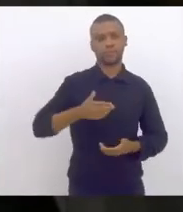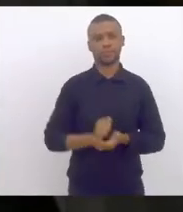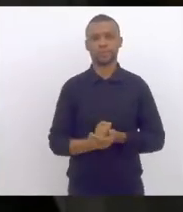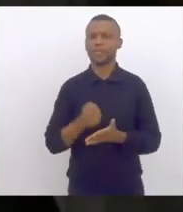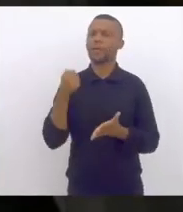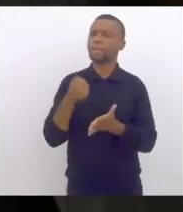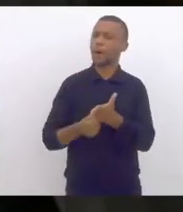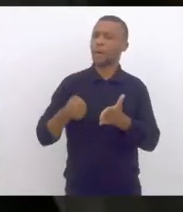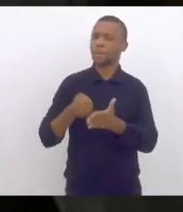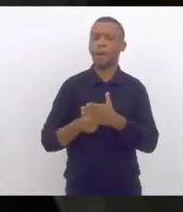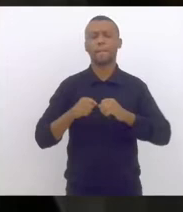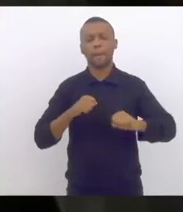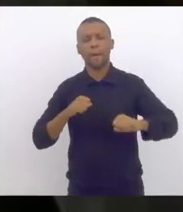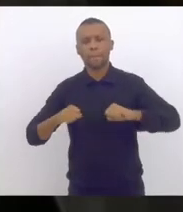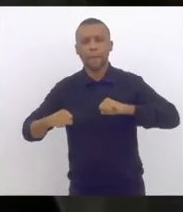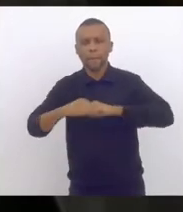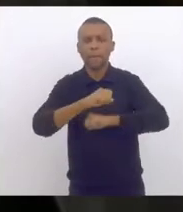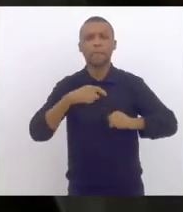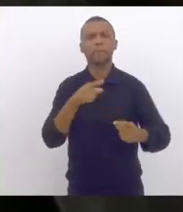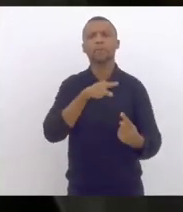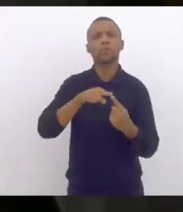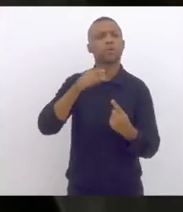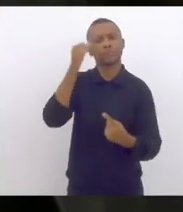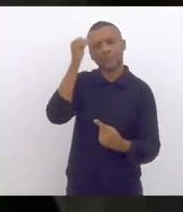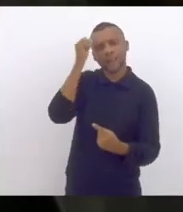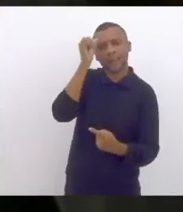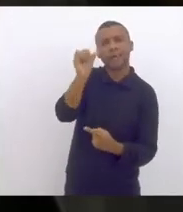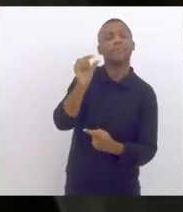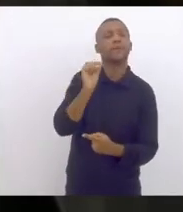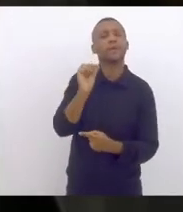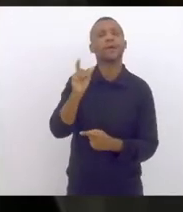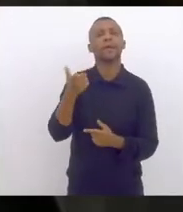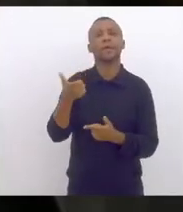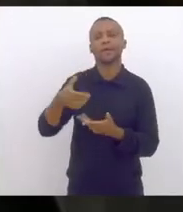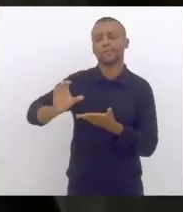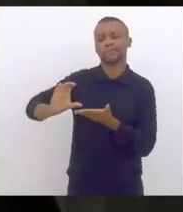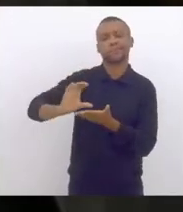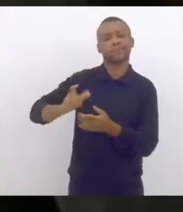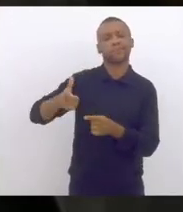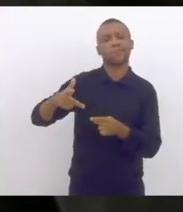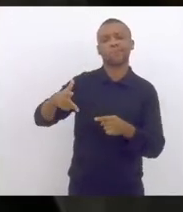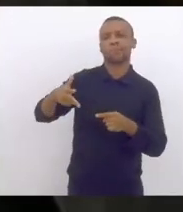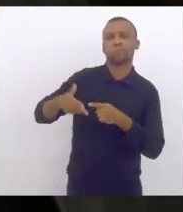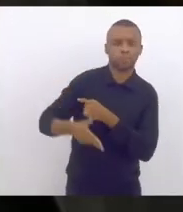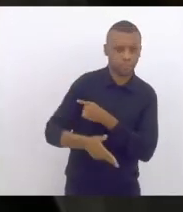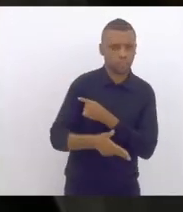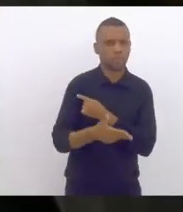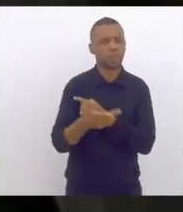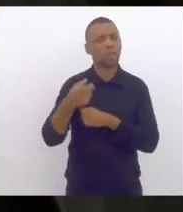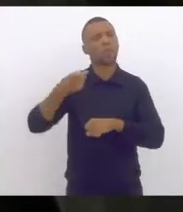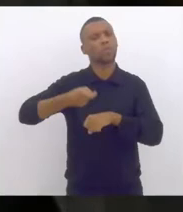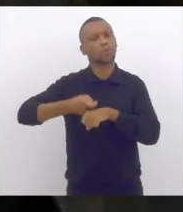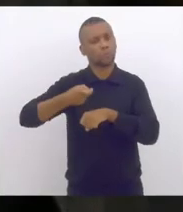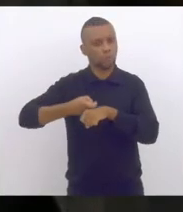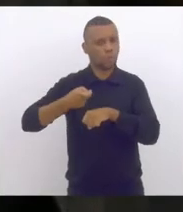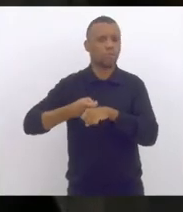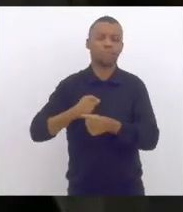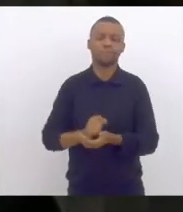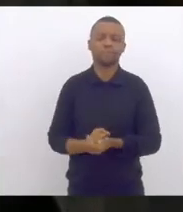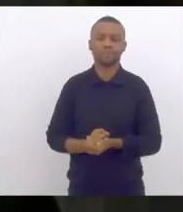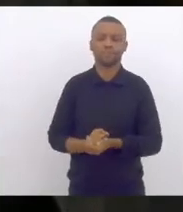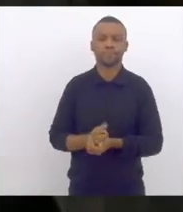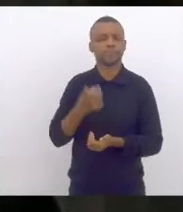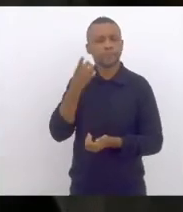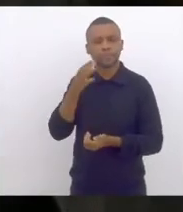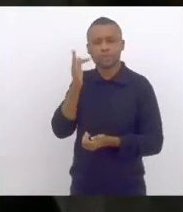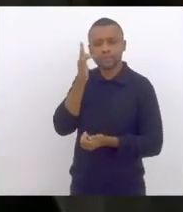lutas que travamos para evitar os cortes duros, deputado Flávio Serafini, foi um companheiro de todas as horas,